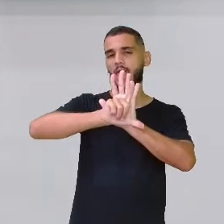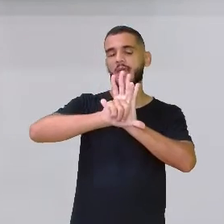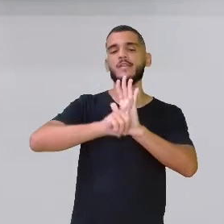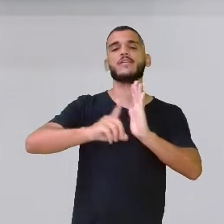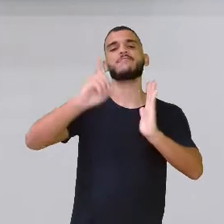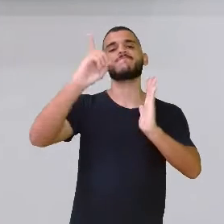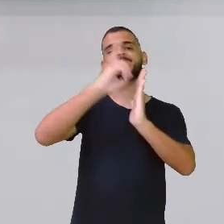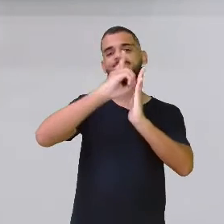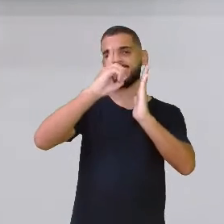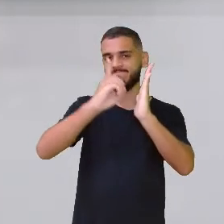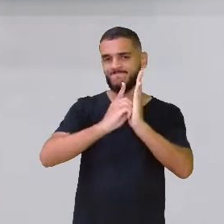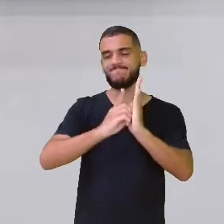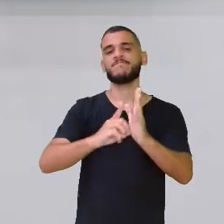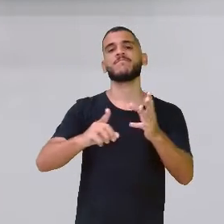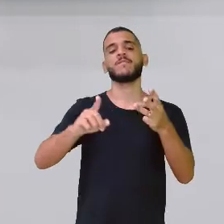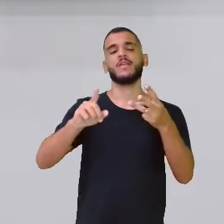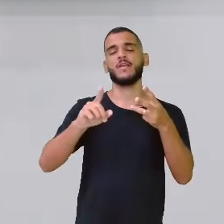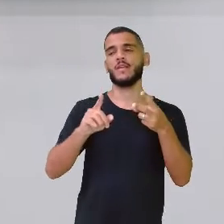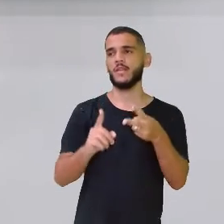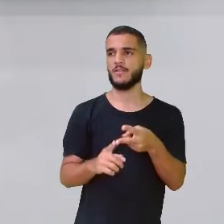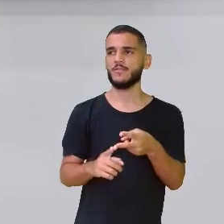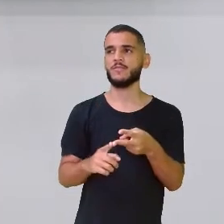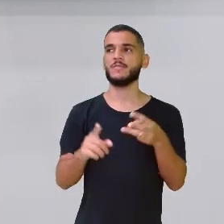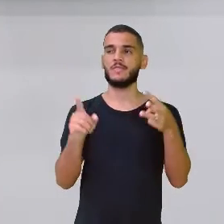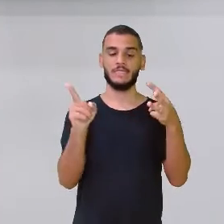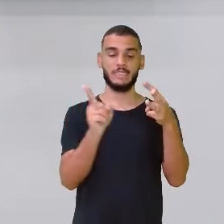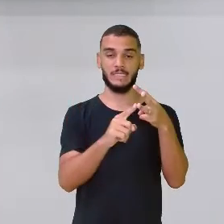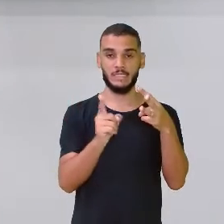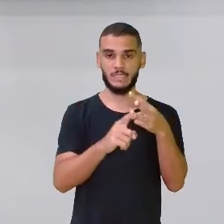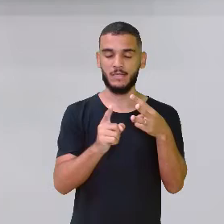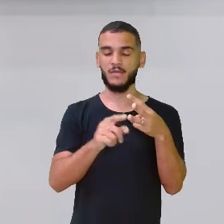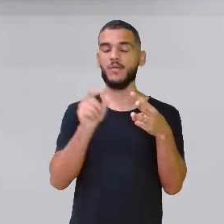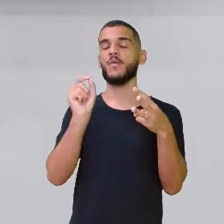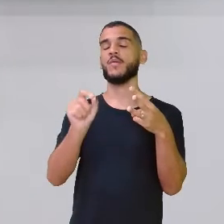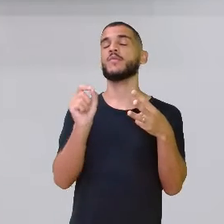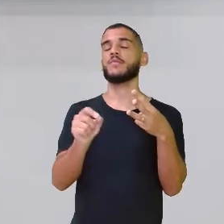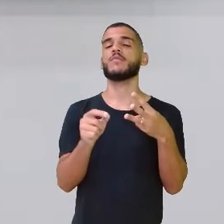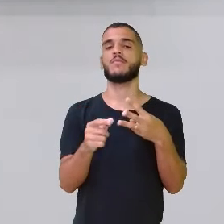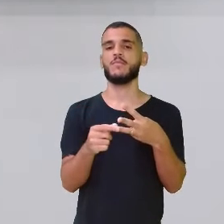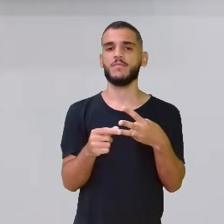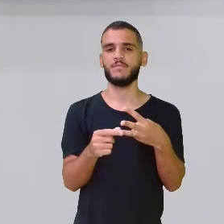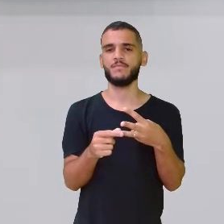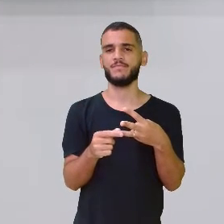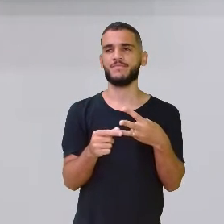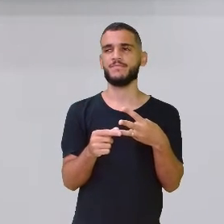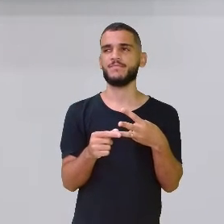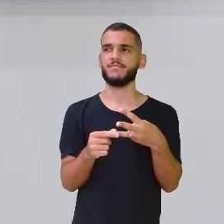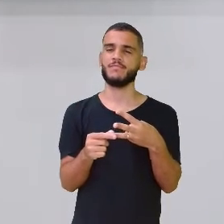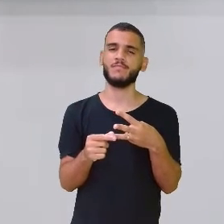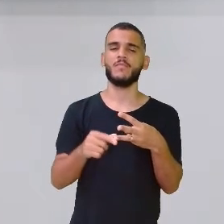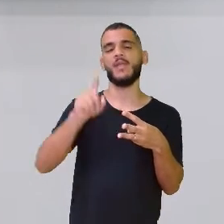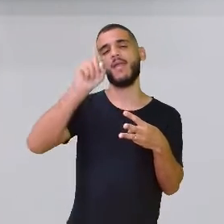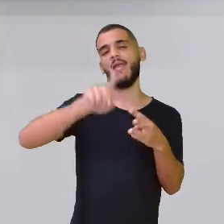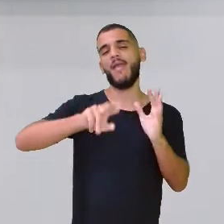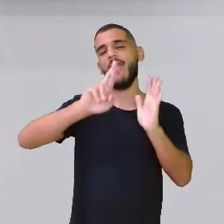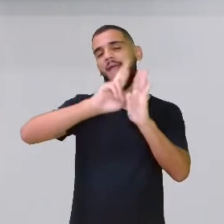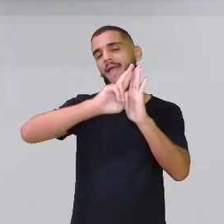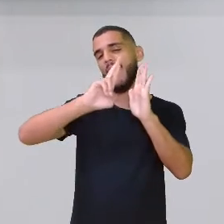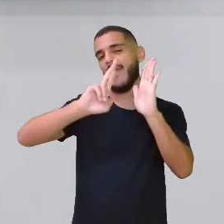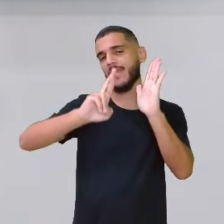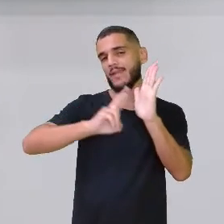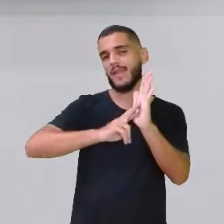decretos, e tem ainda essa terceira definição que é descrevendo regra